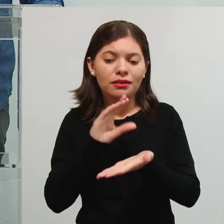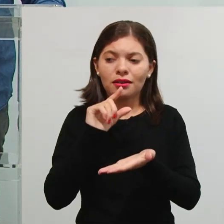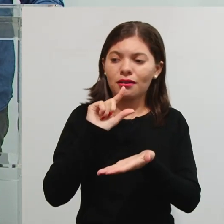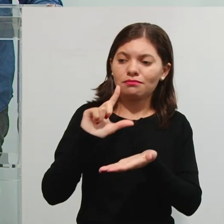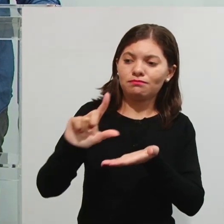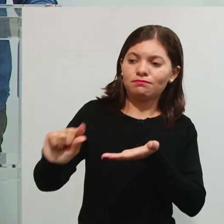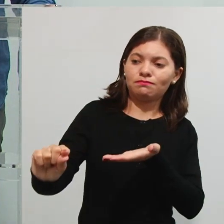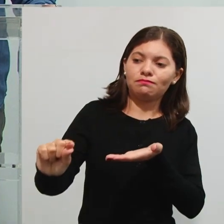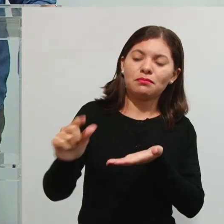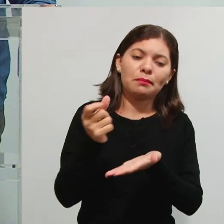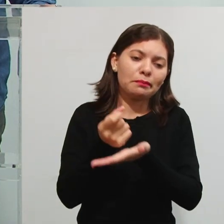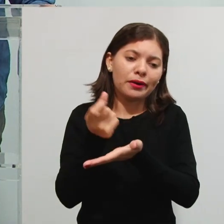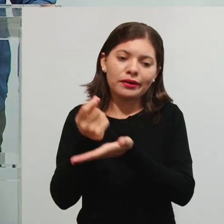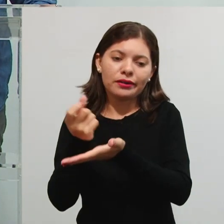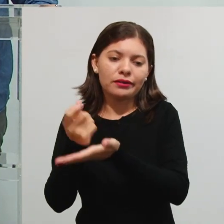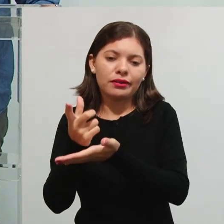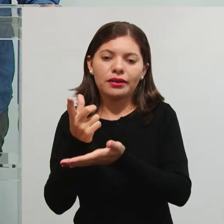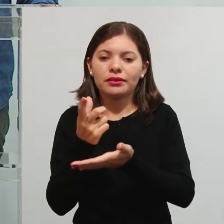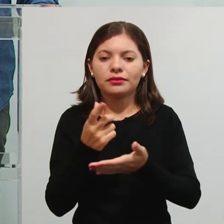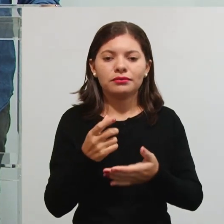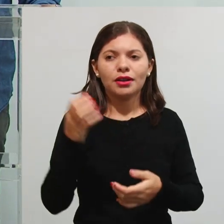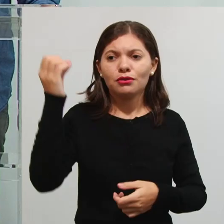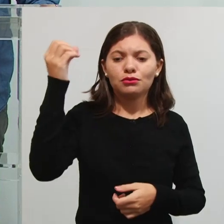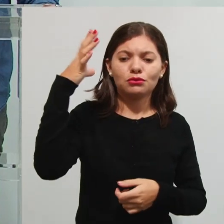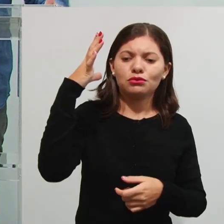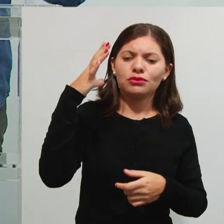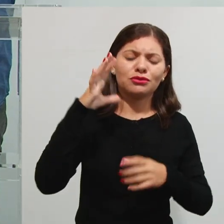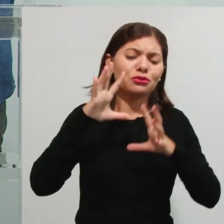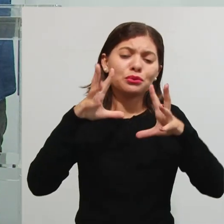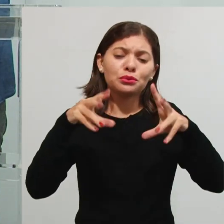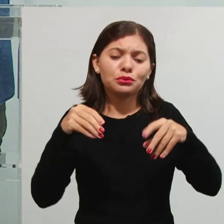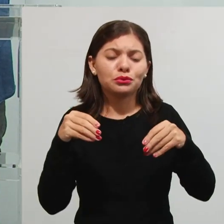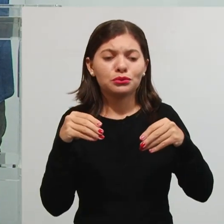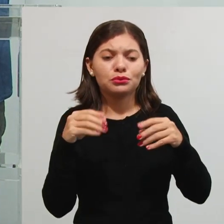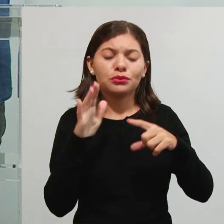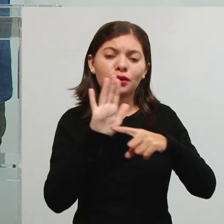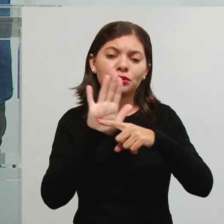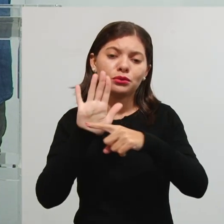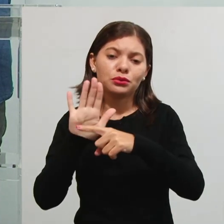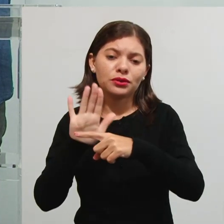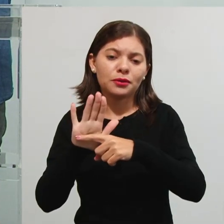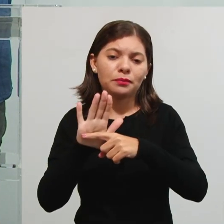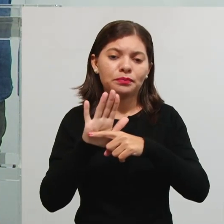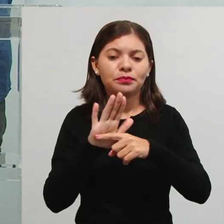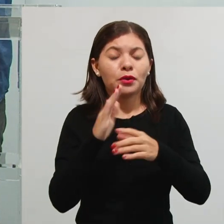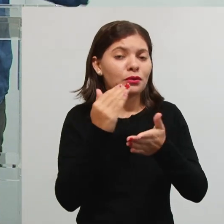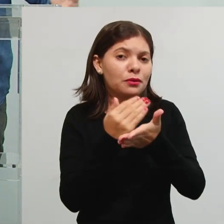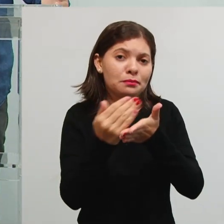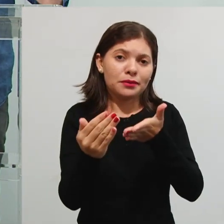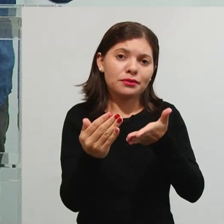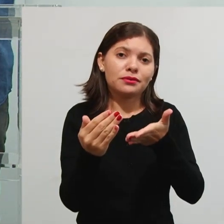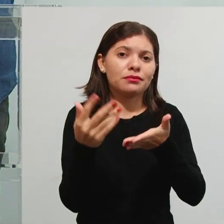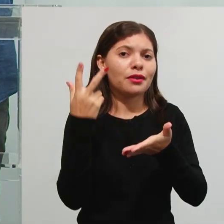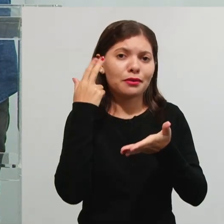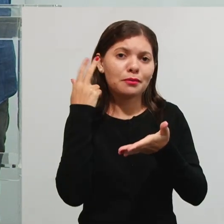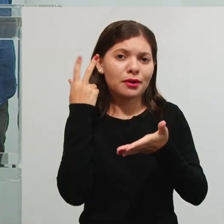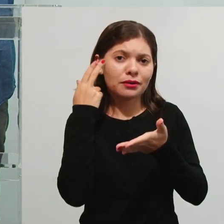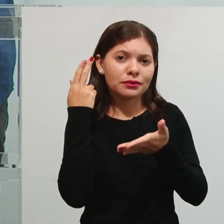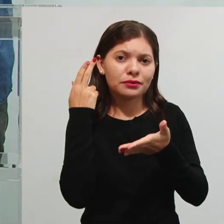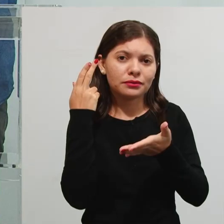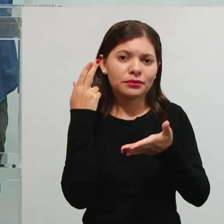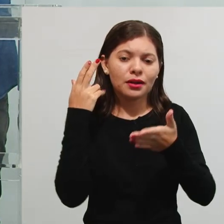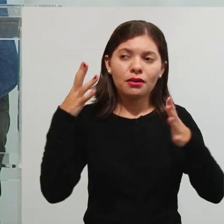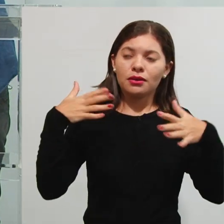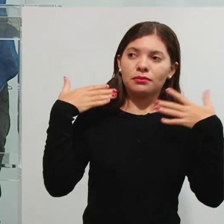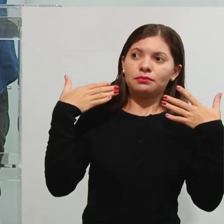despesa, fornecedor, aluguel, luz, colaboradores, mas todo o início é assim, tá? E não se surpreenda se de um